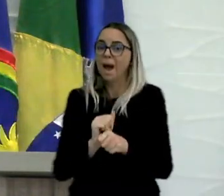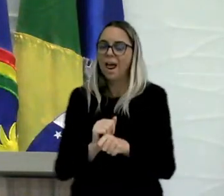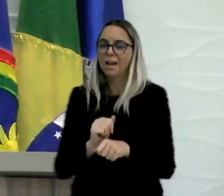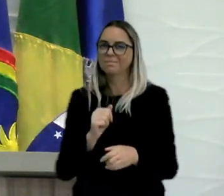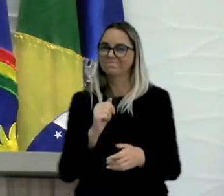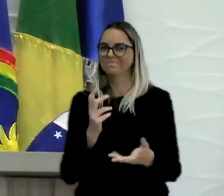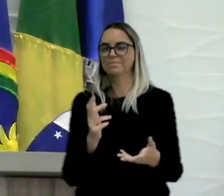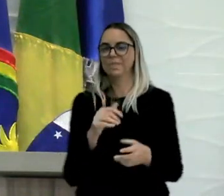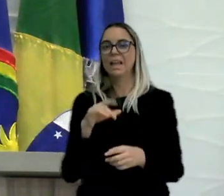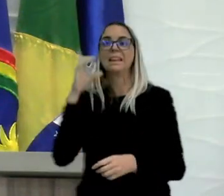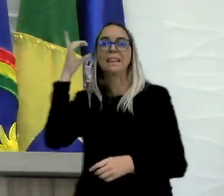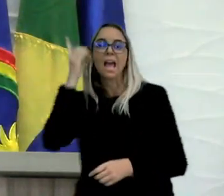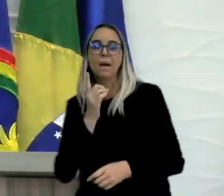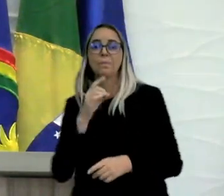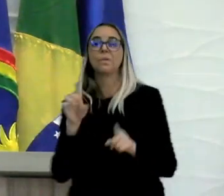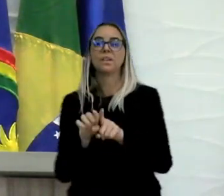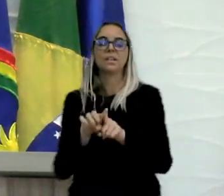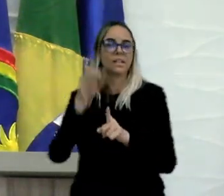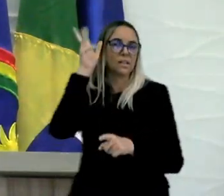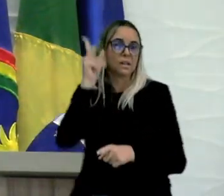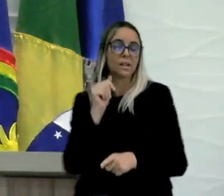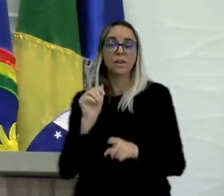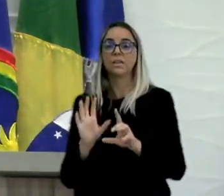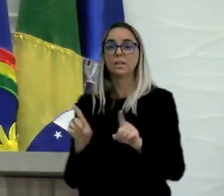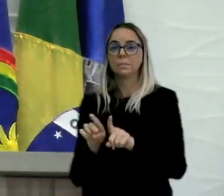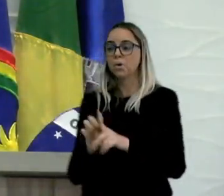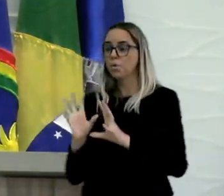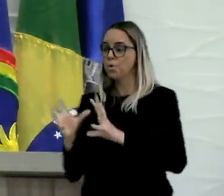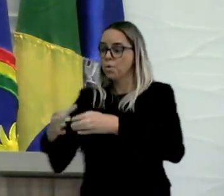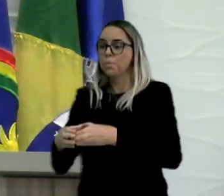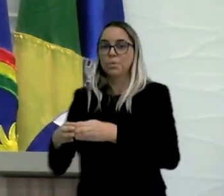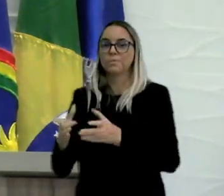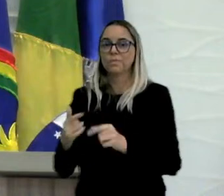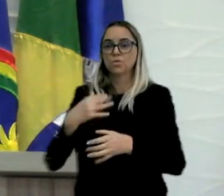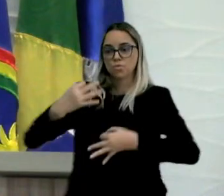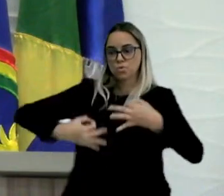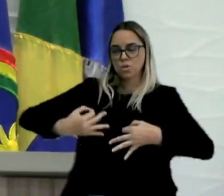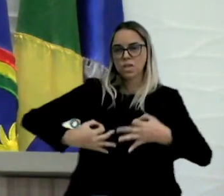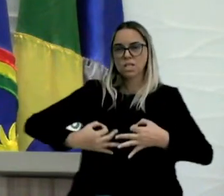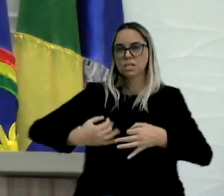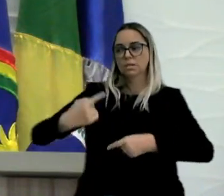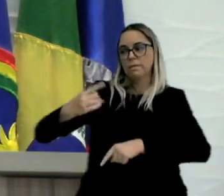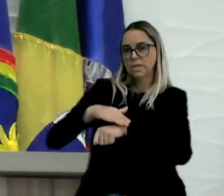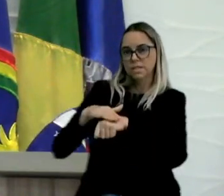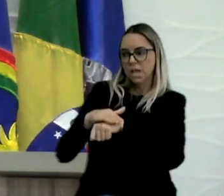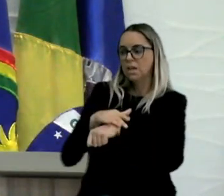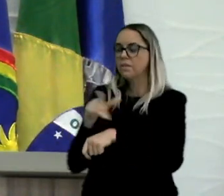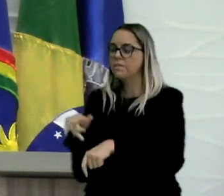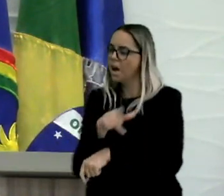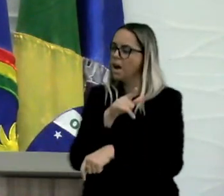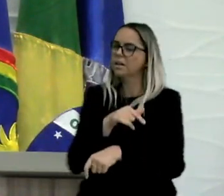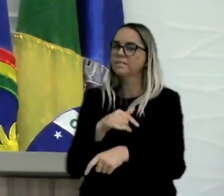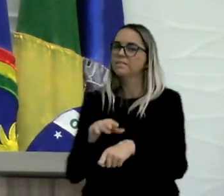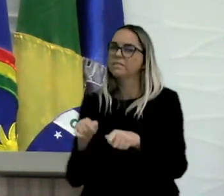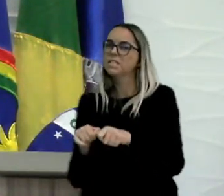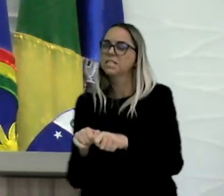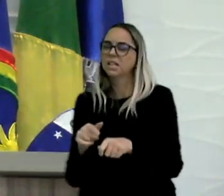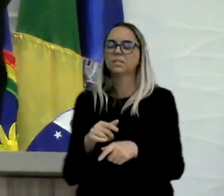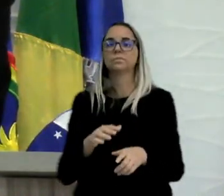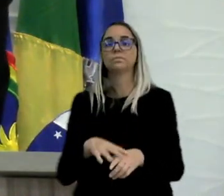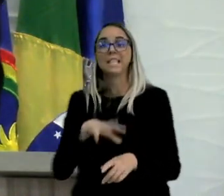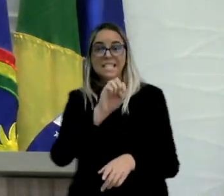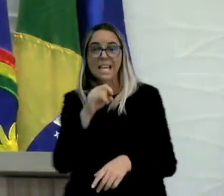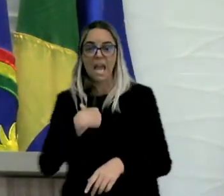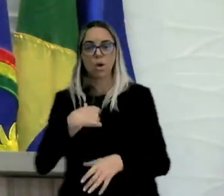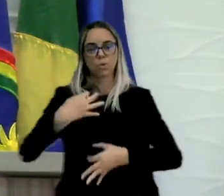Débora Zé de Almeida e o grupo dele juiz juiz Faça o que for preciso não tem problema comigo não porque se eu não for